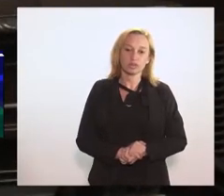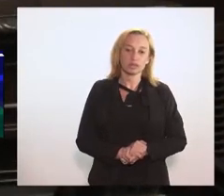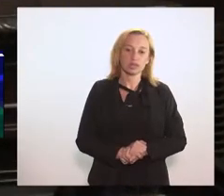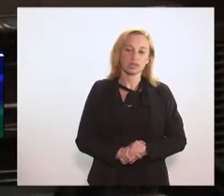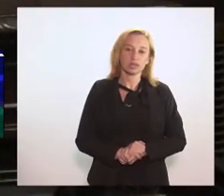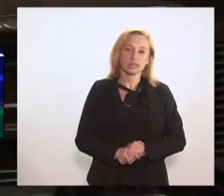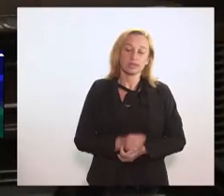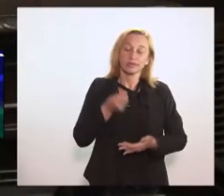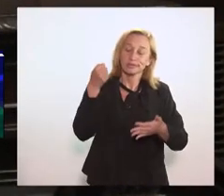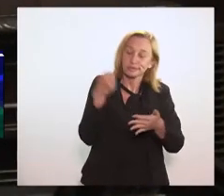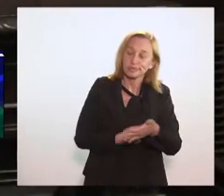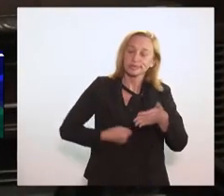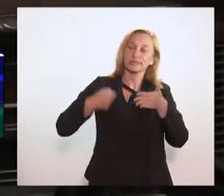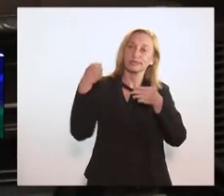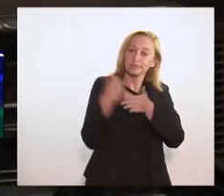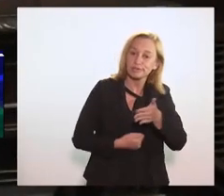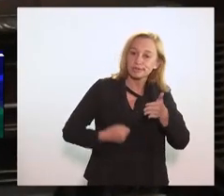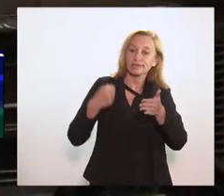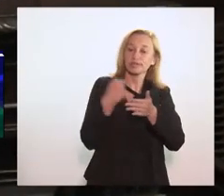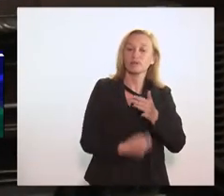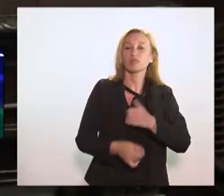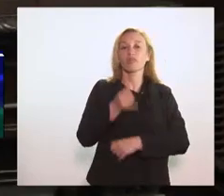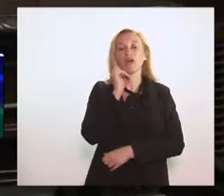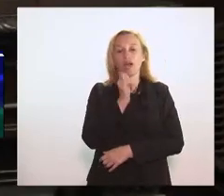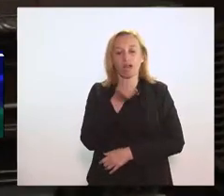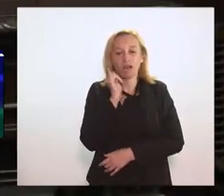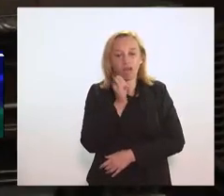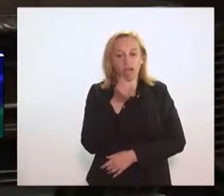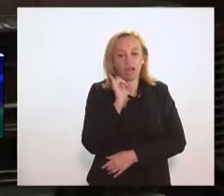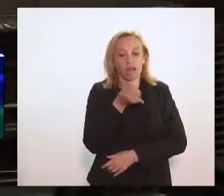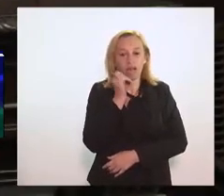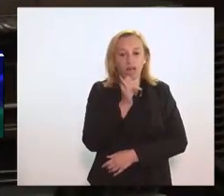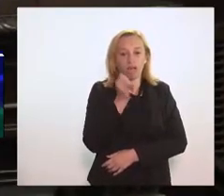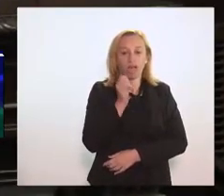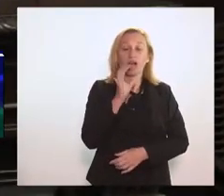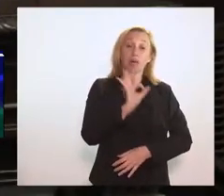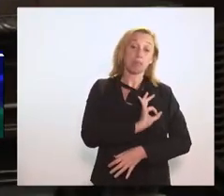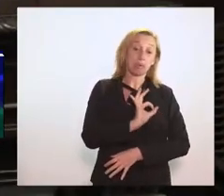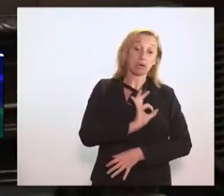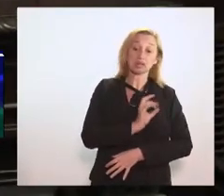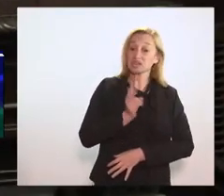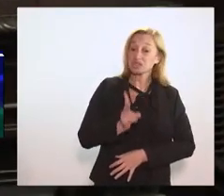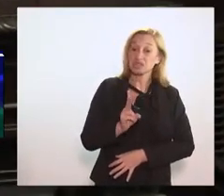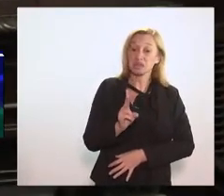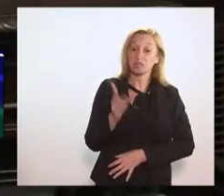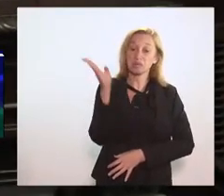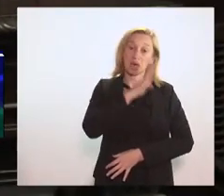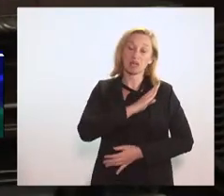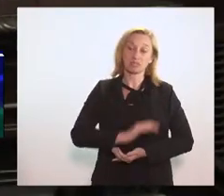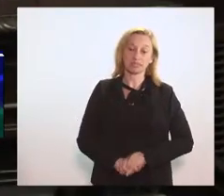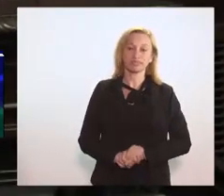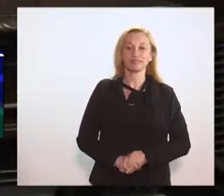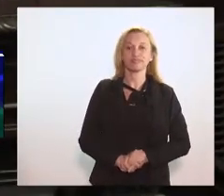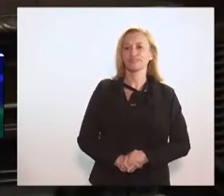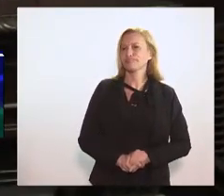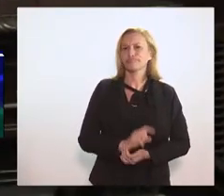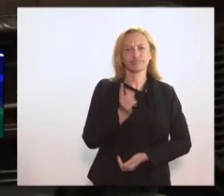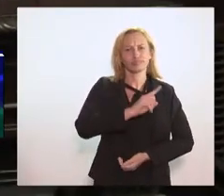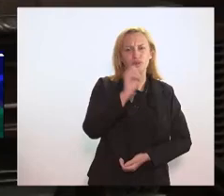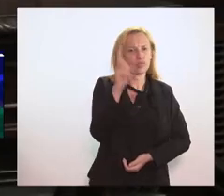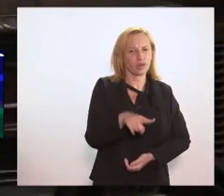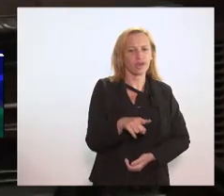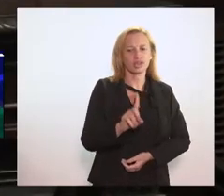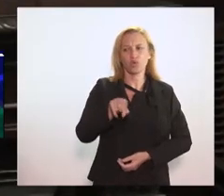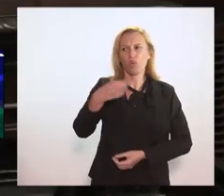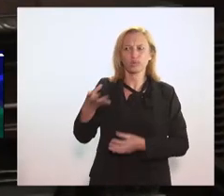nessa insistência de uma narrativa de que a polícia é sempre vilã. Não é de